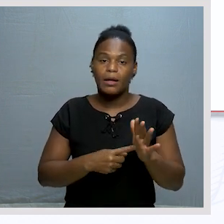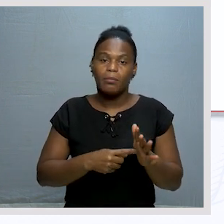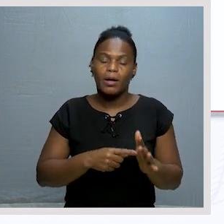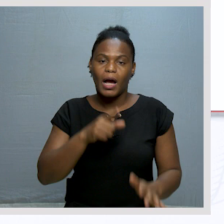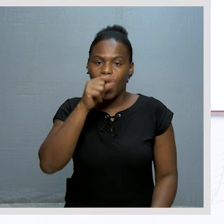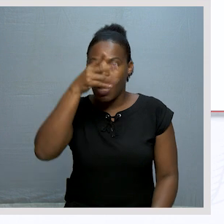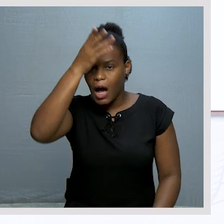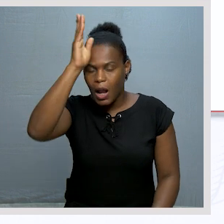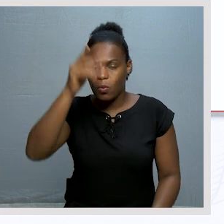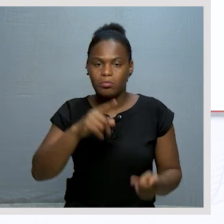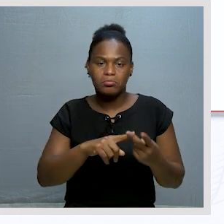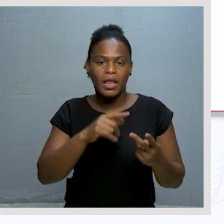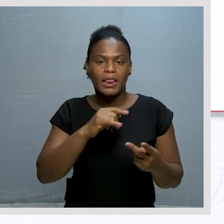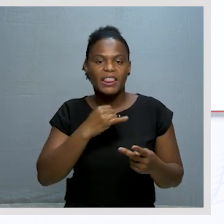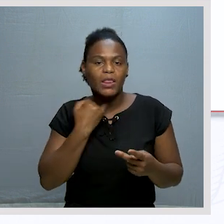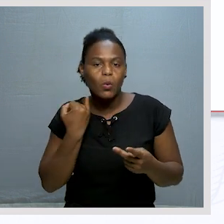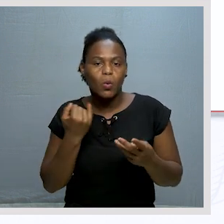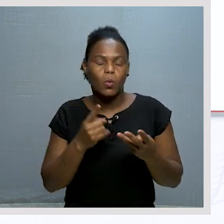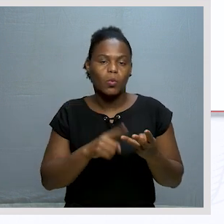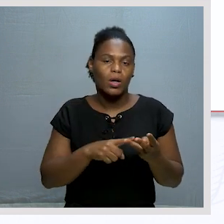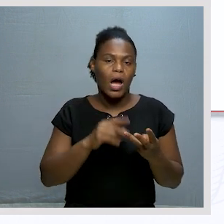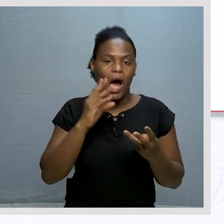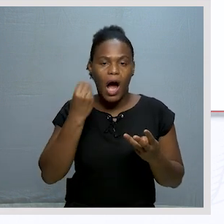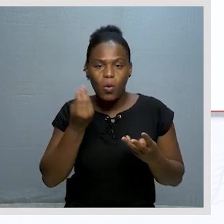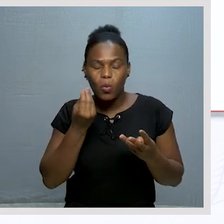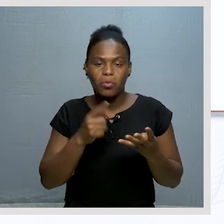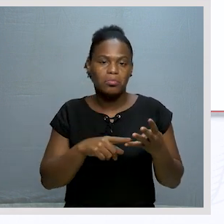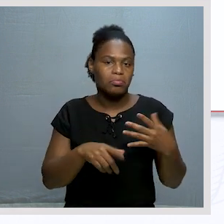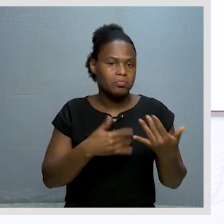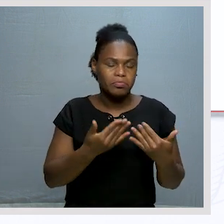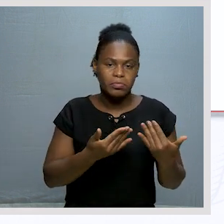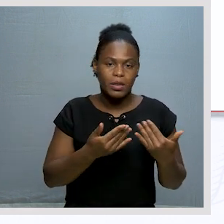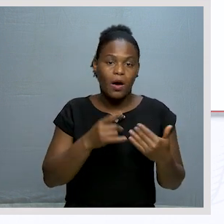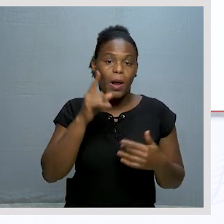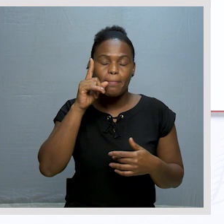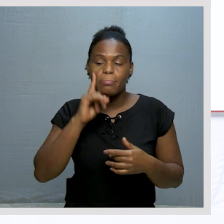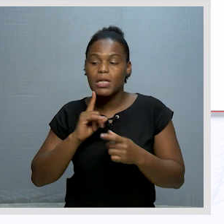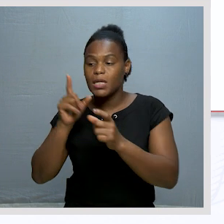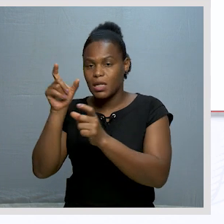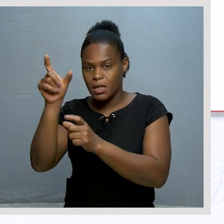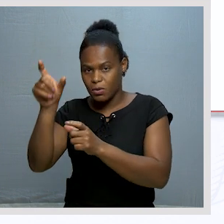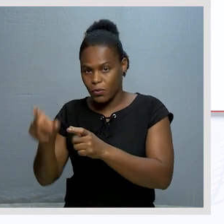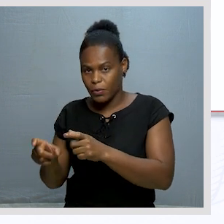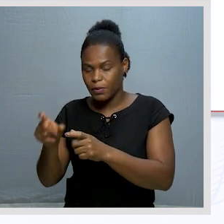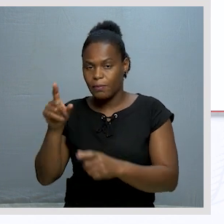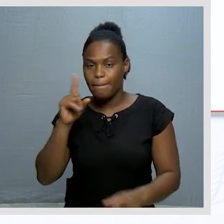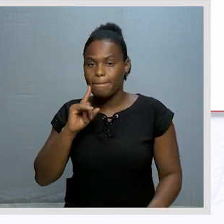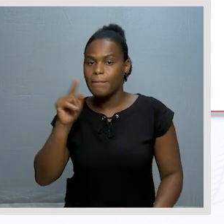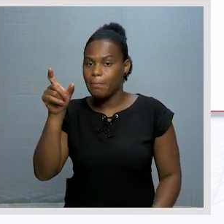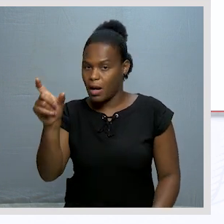galo, tio, aluno, cavalo. E do outro lado, agora sim, melhor, temos feminino.